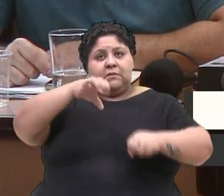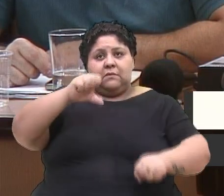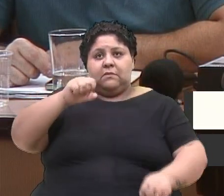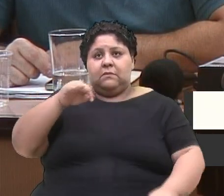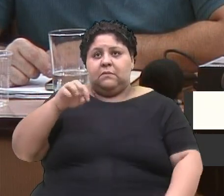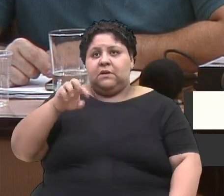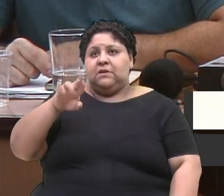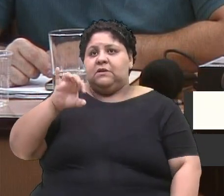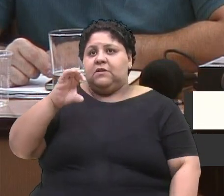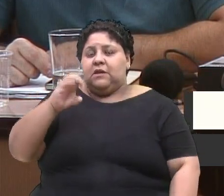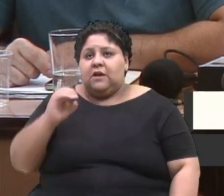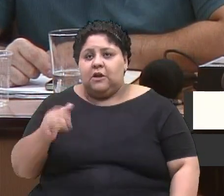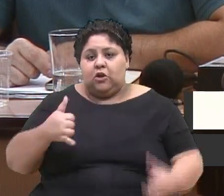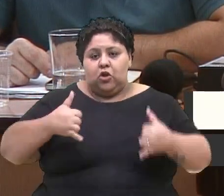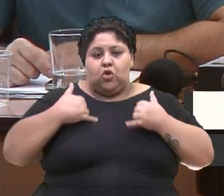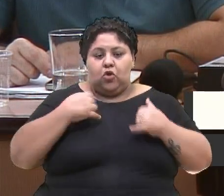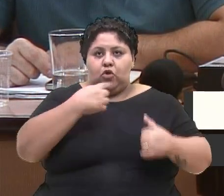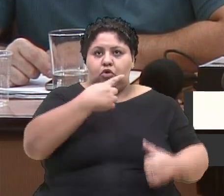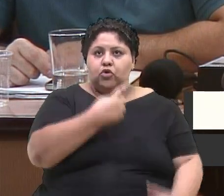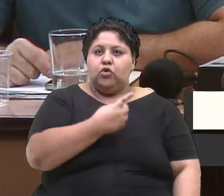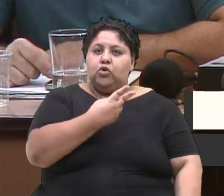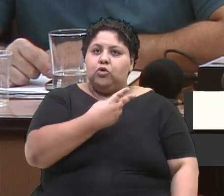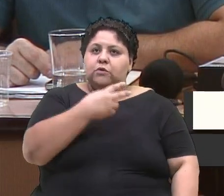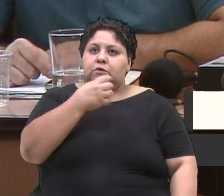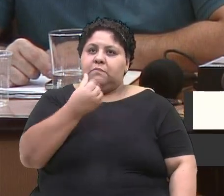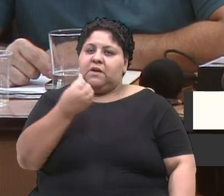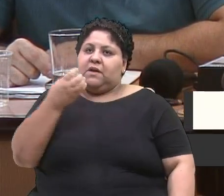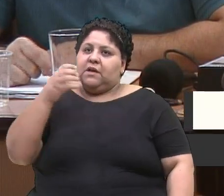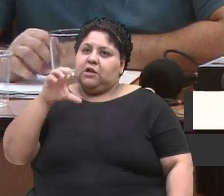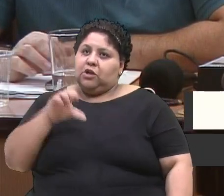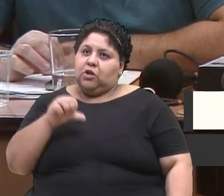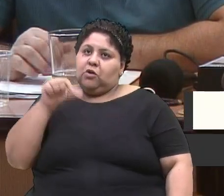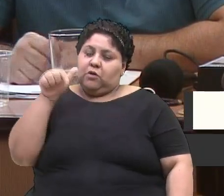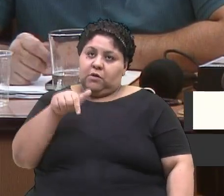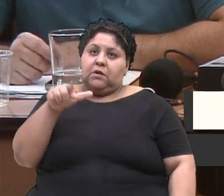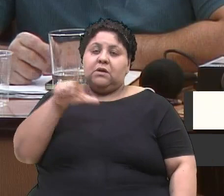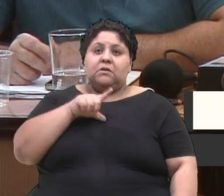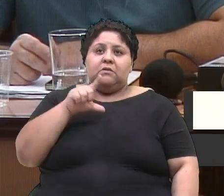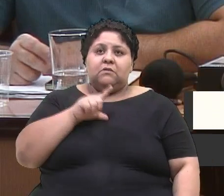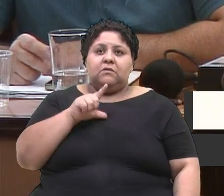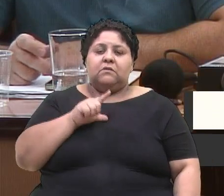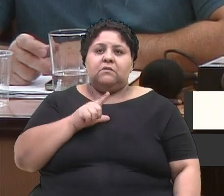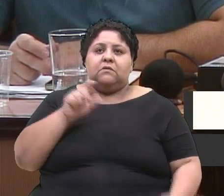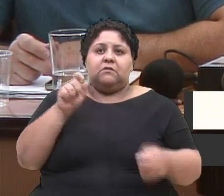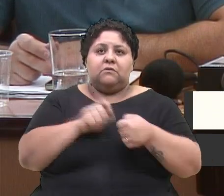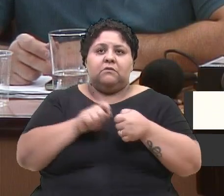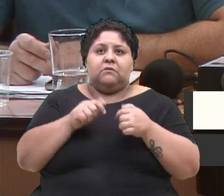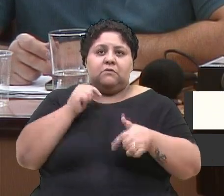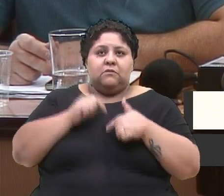269, da grande loja maçônica do estado do Rio Grande do Sul, que também está fazendo um trabalho